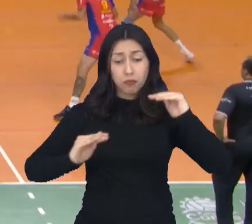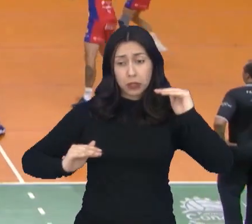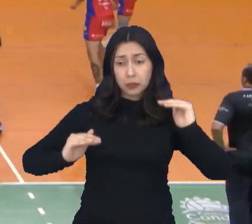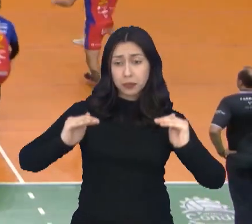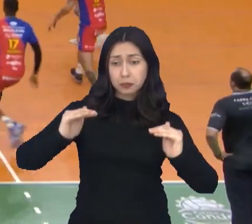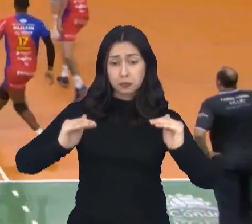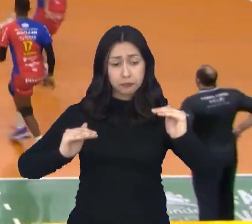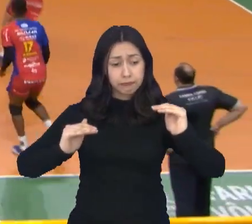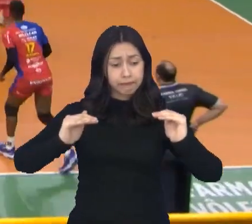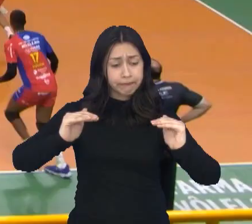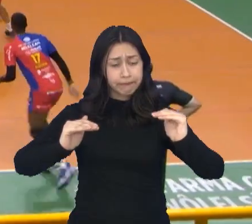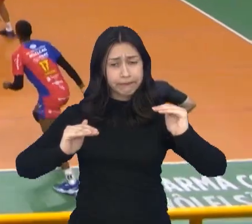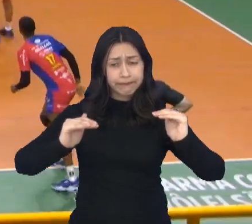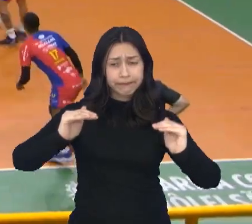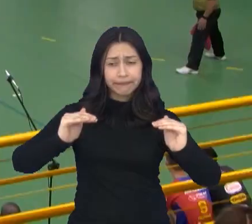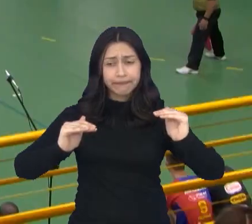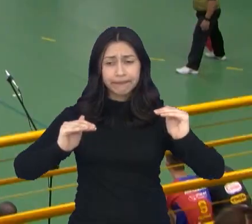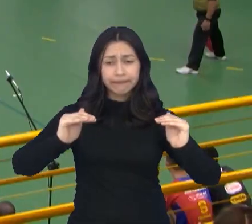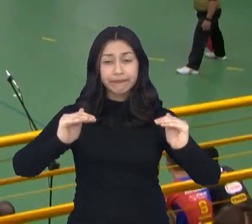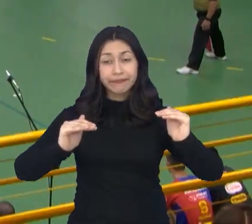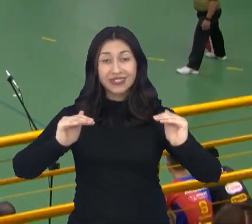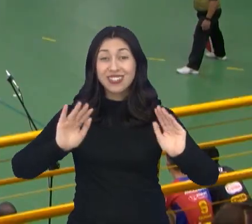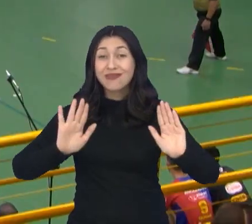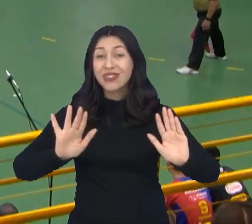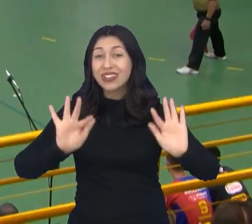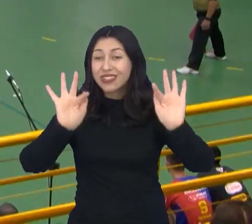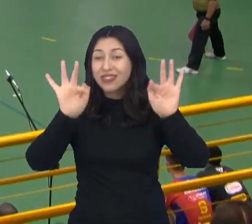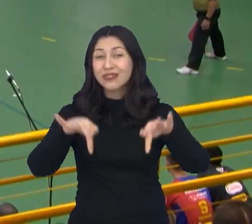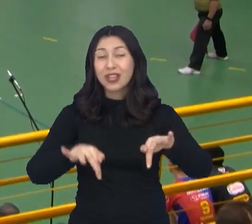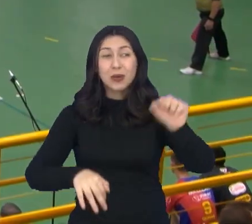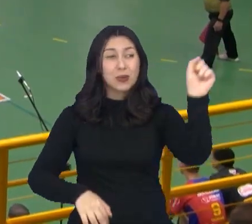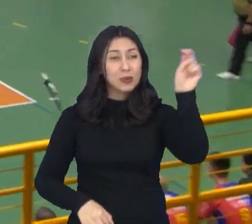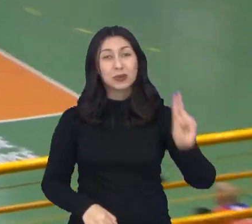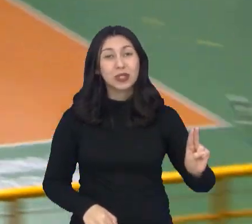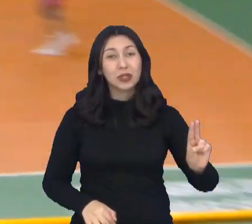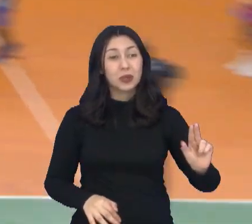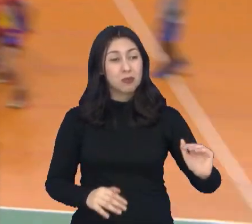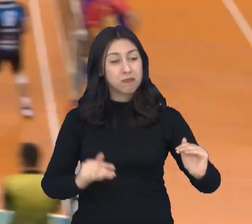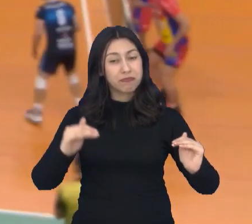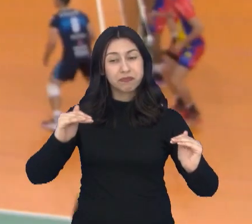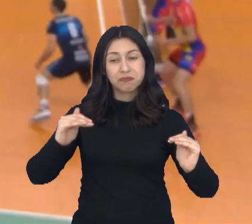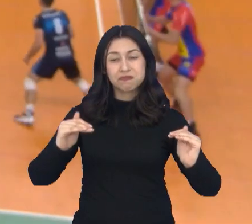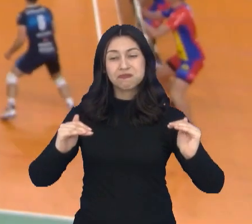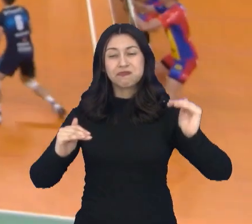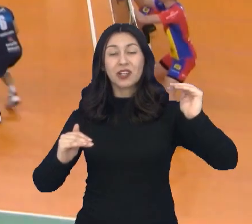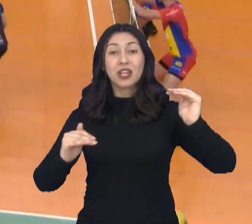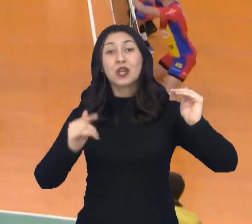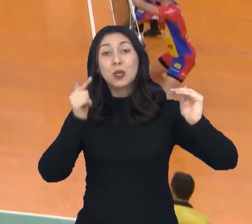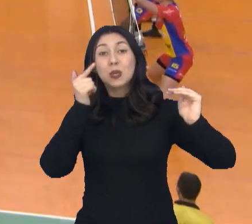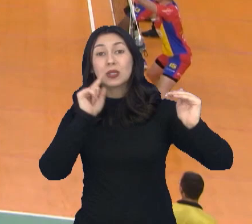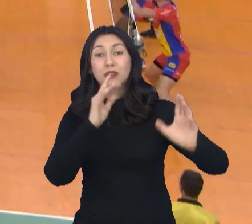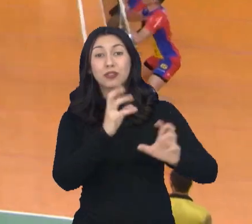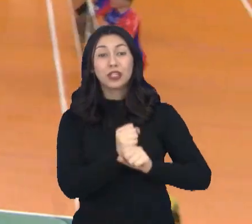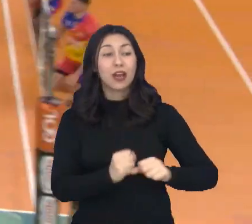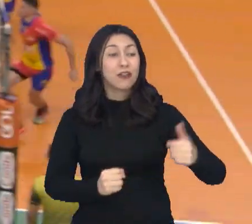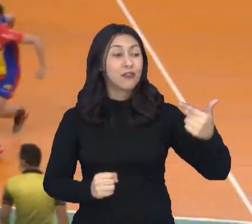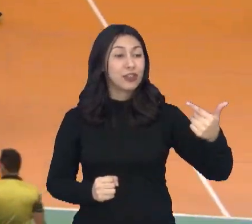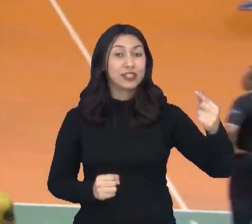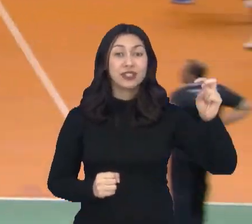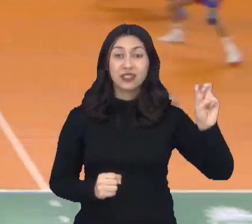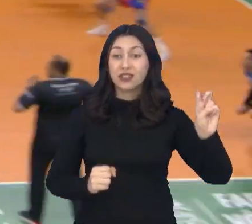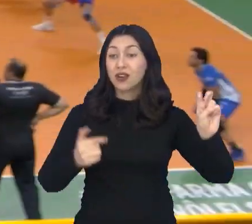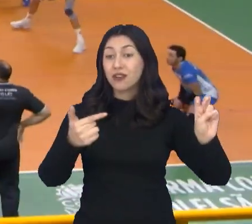iguais durante quase todo o período, mas no final, o Suzano abriu vantagem e fechou o quarto set em